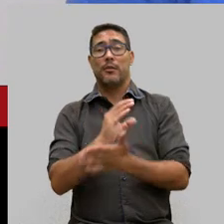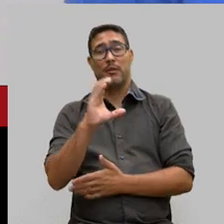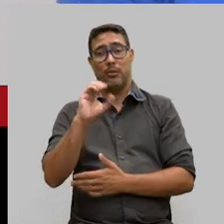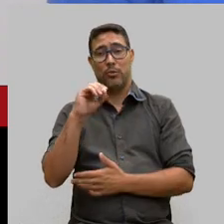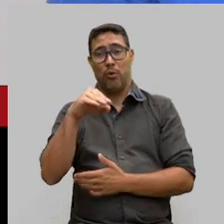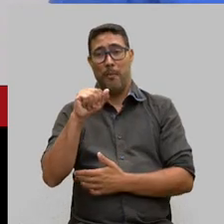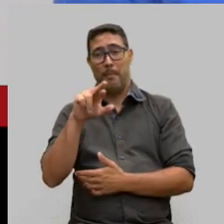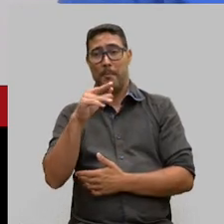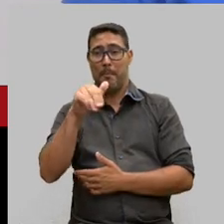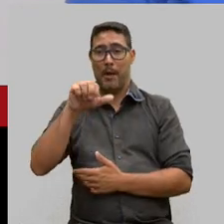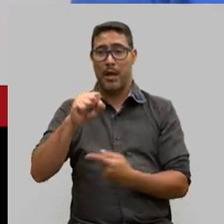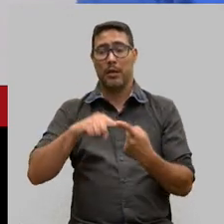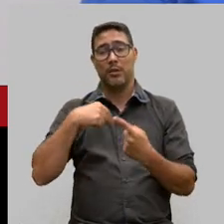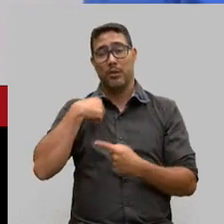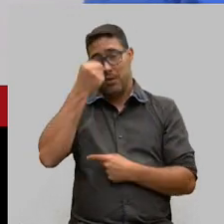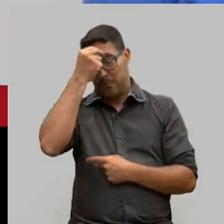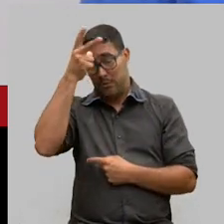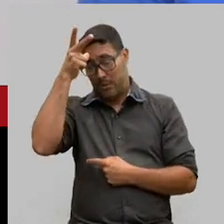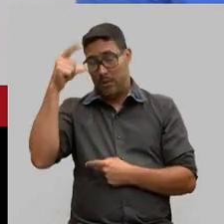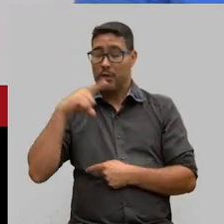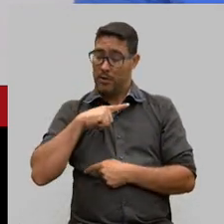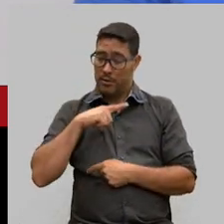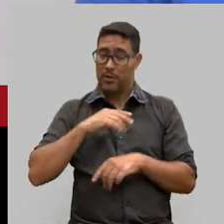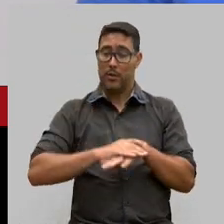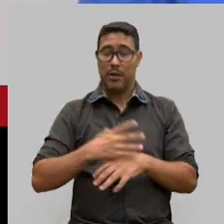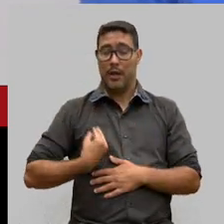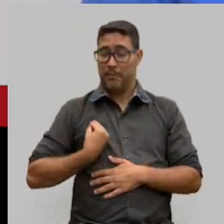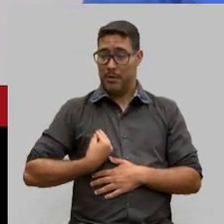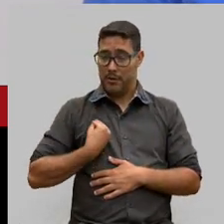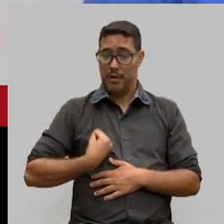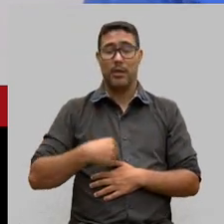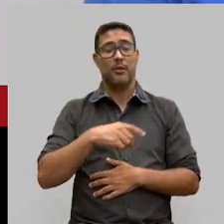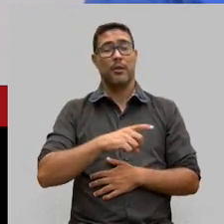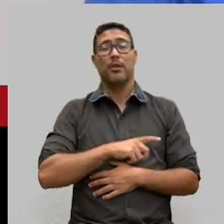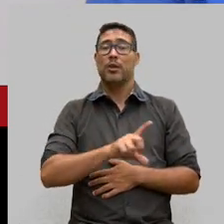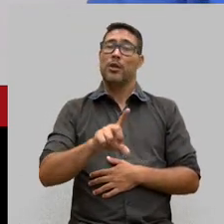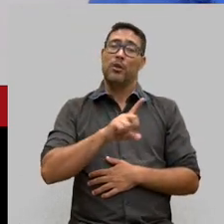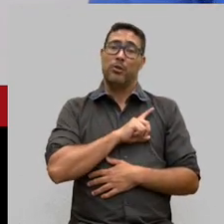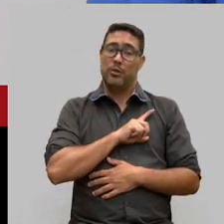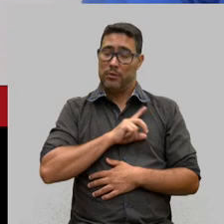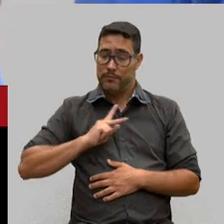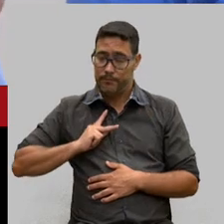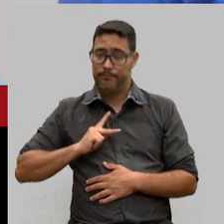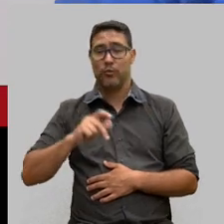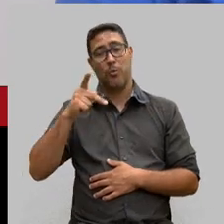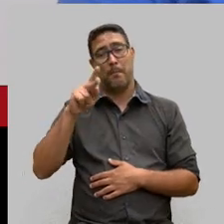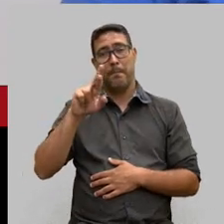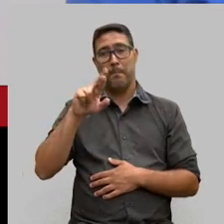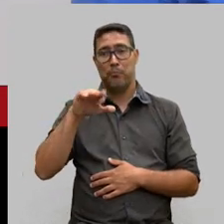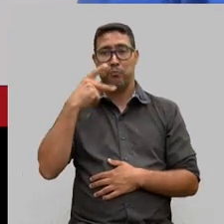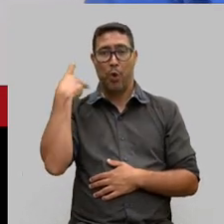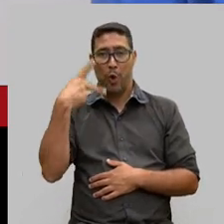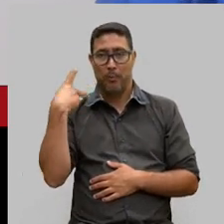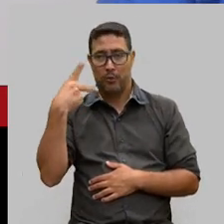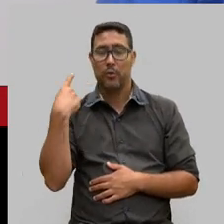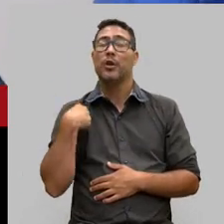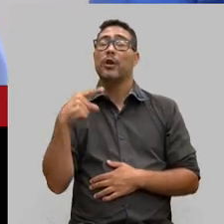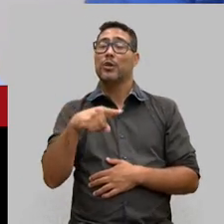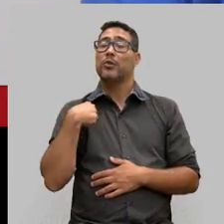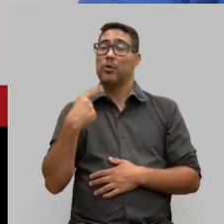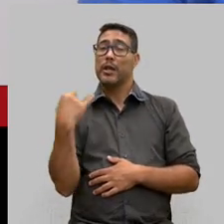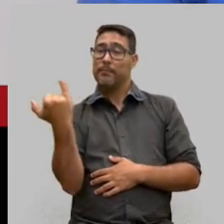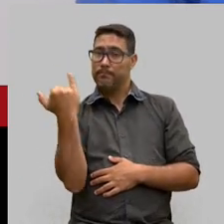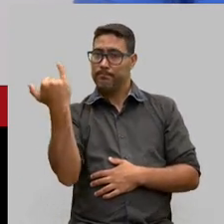municípios tem a presença do Defensor Público do Ministério Público do promotor Então essa rede é uma rede que nós temos que deixar no nosso Horizonte para